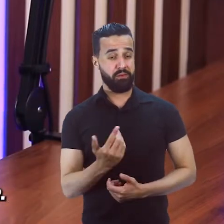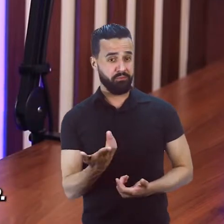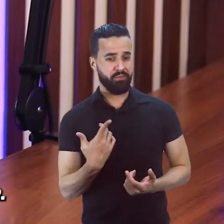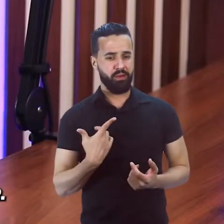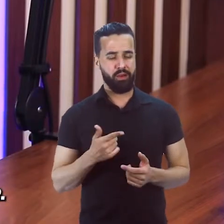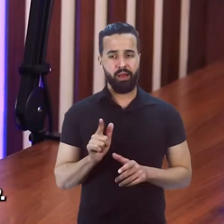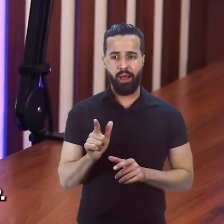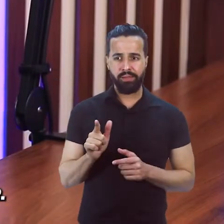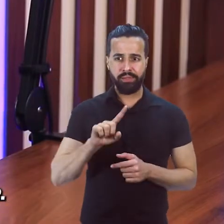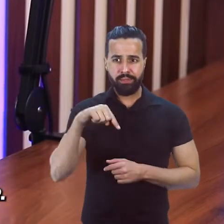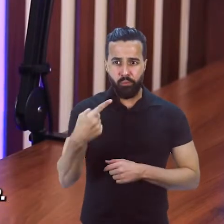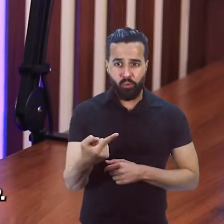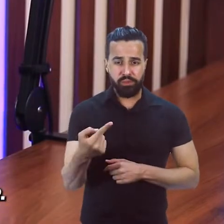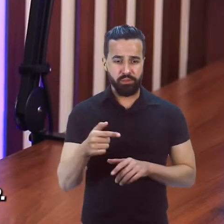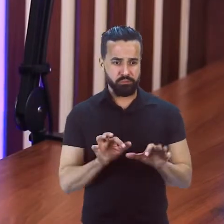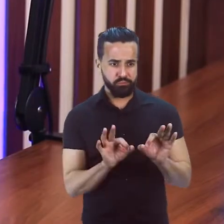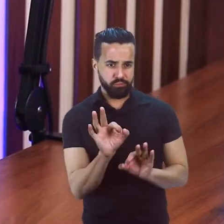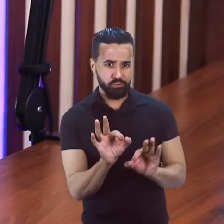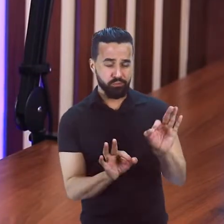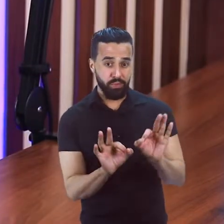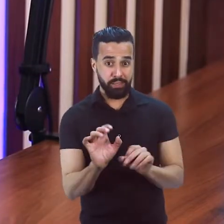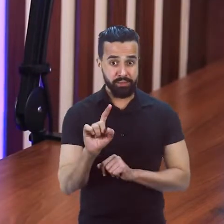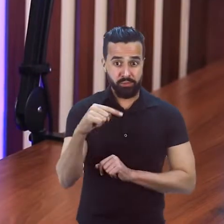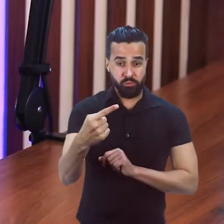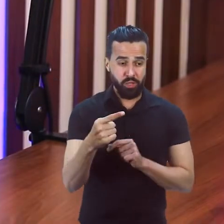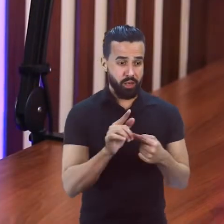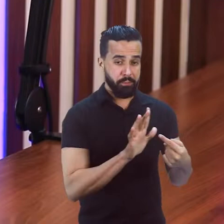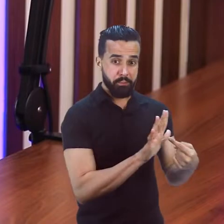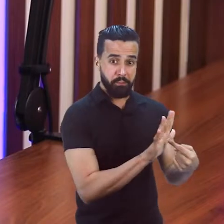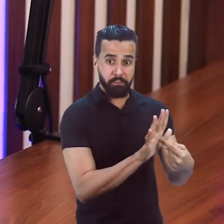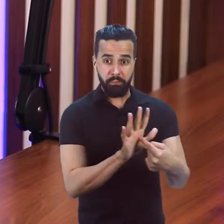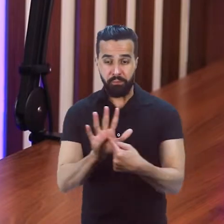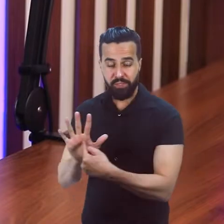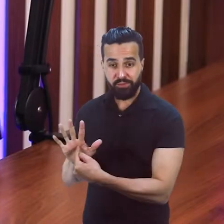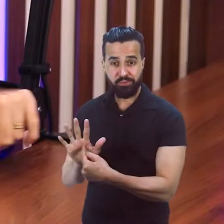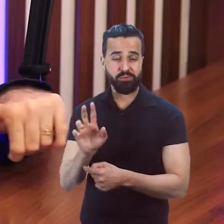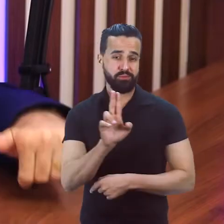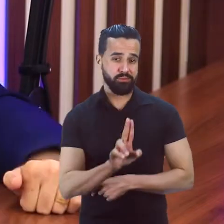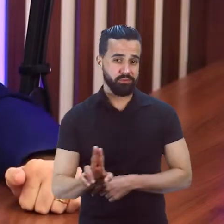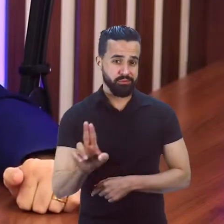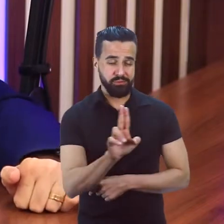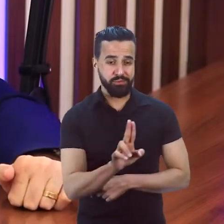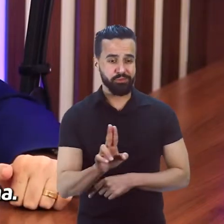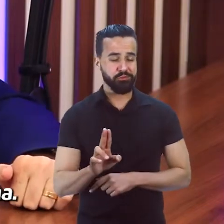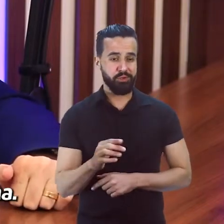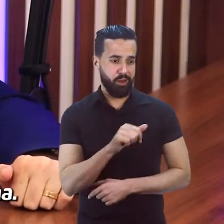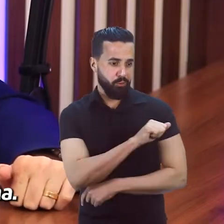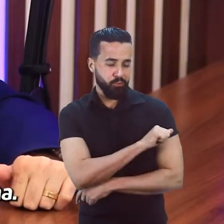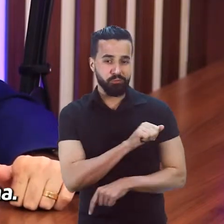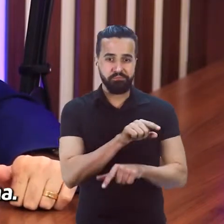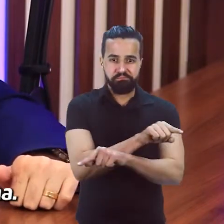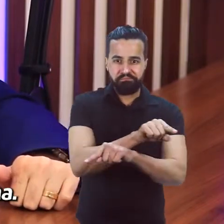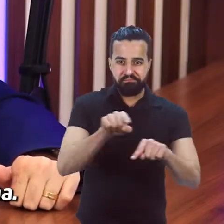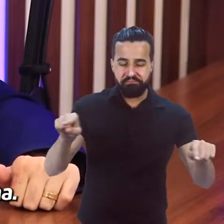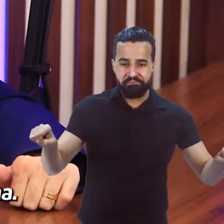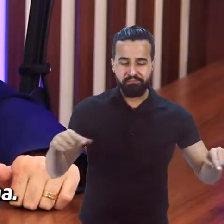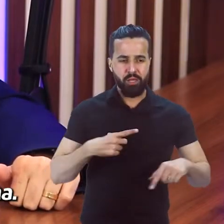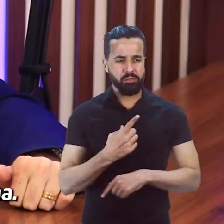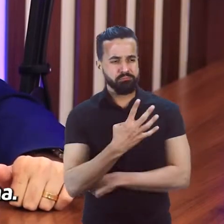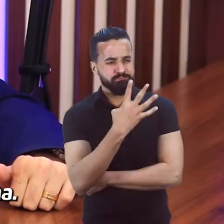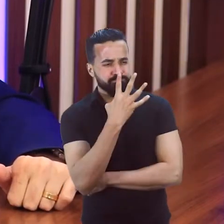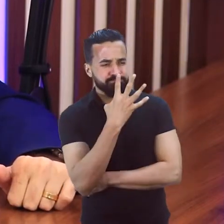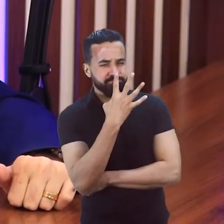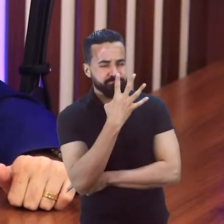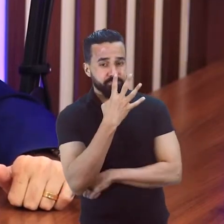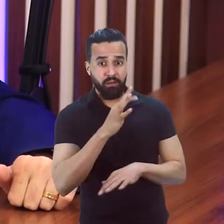apresentação para toda a universidade, né? Logicamente, os alunos de direito lá de vários semestres assistiram a gente, mas foi